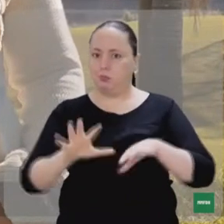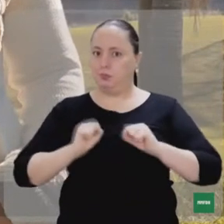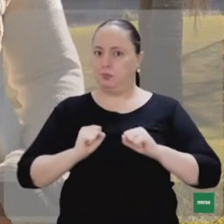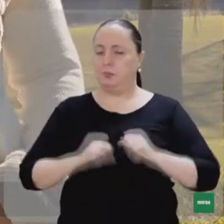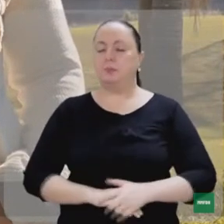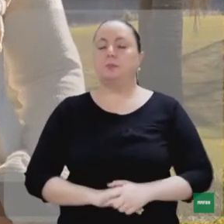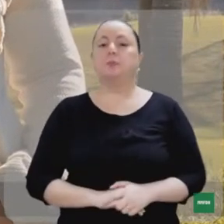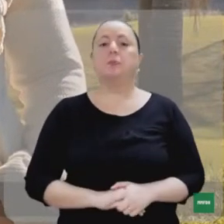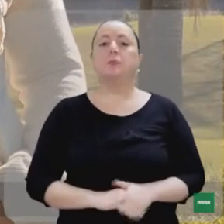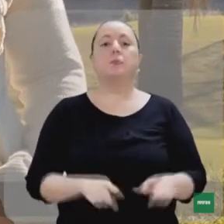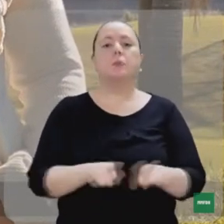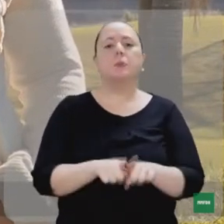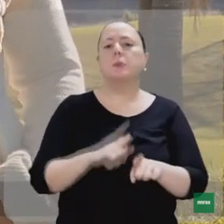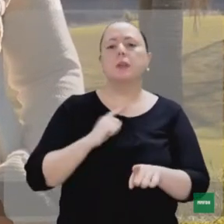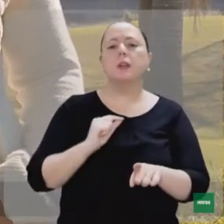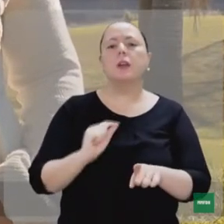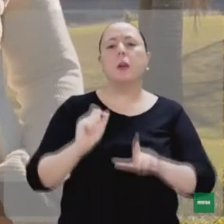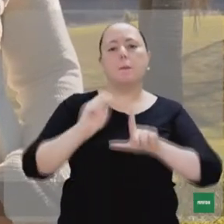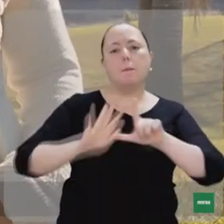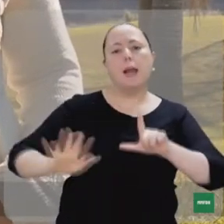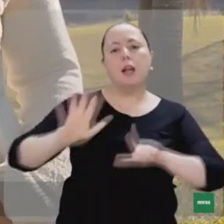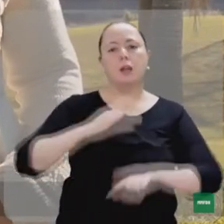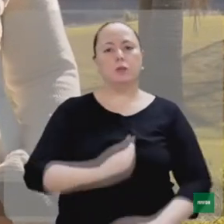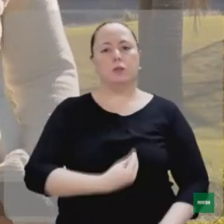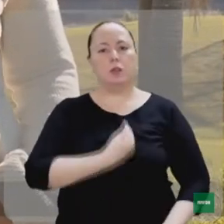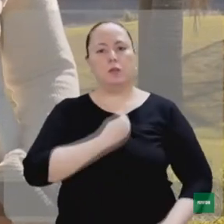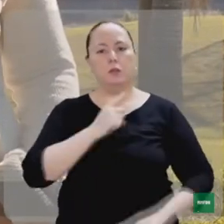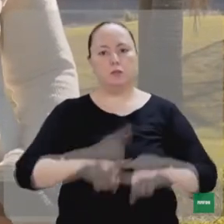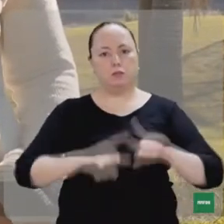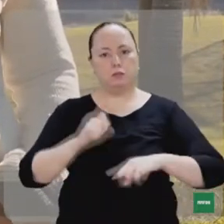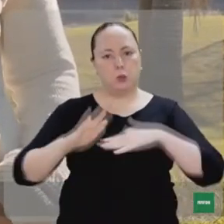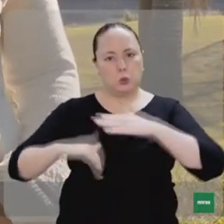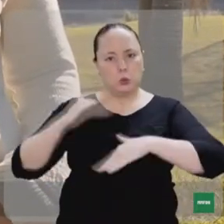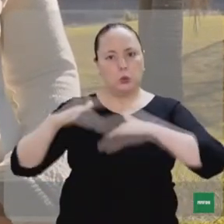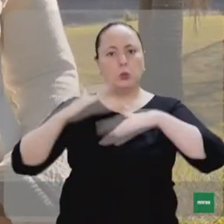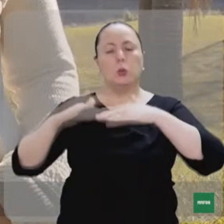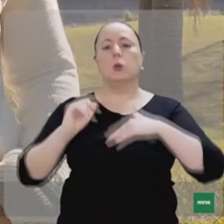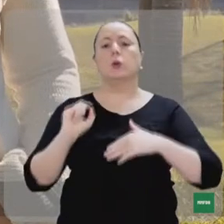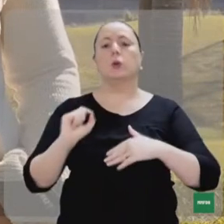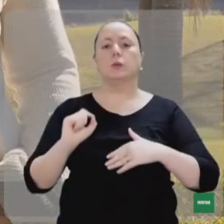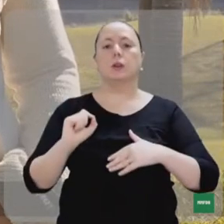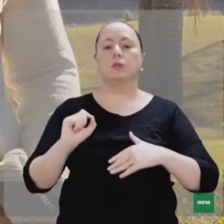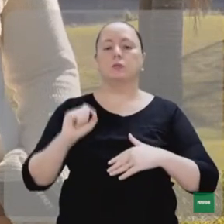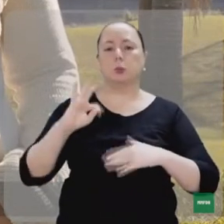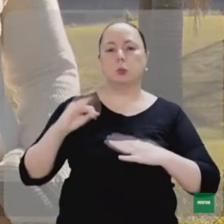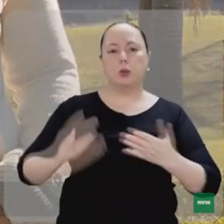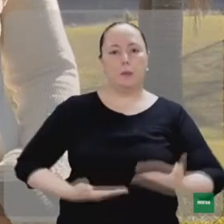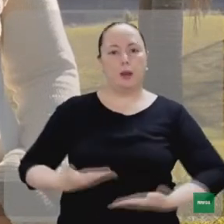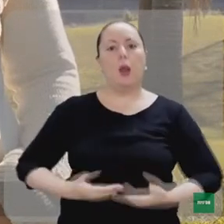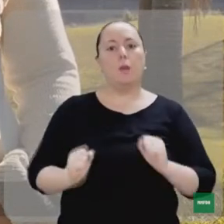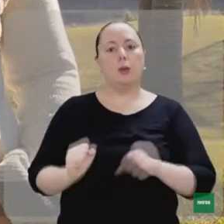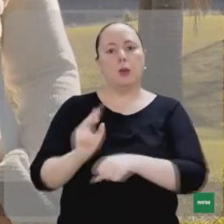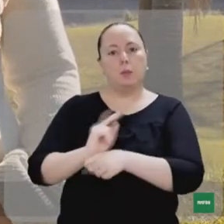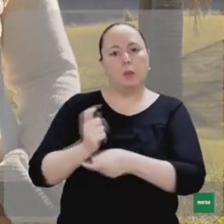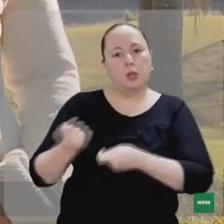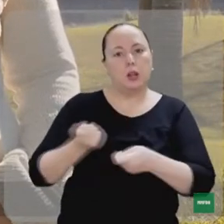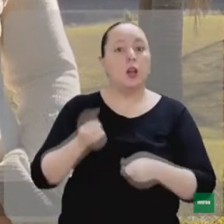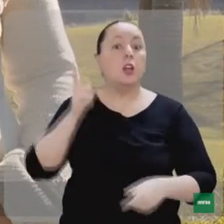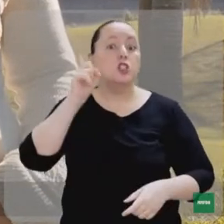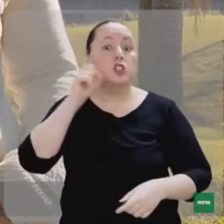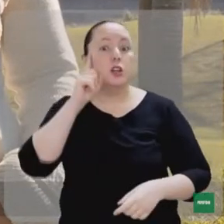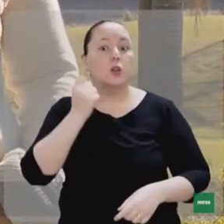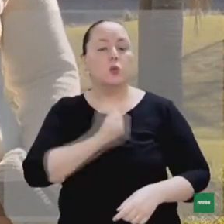doença. Além dessas ações, temos também o Painel da Vida, uma ferramenta desenvolvida para que os empregados possam